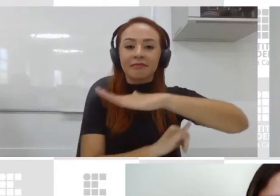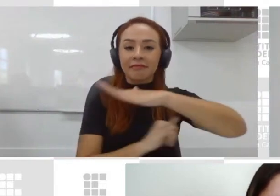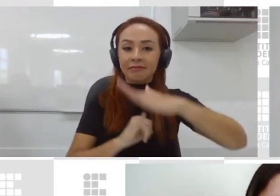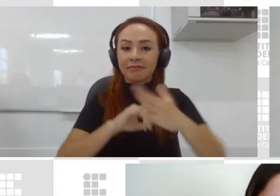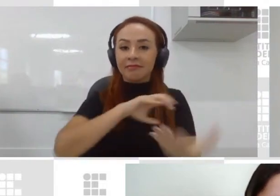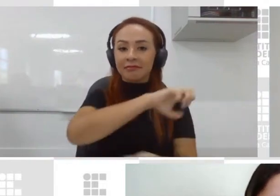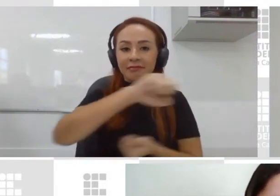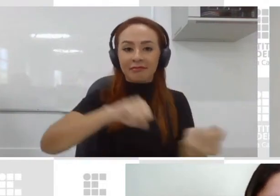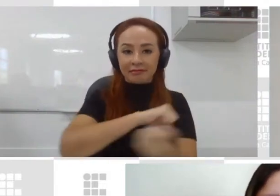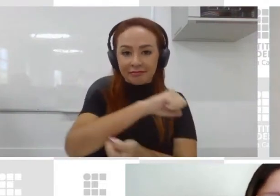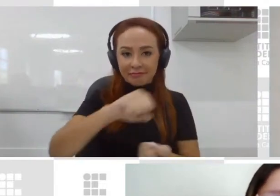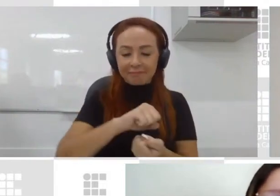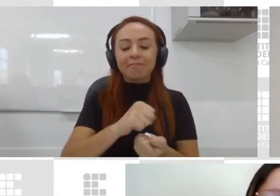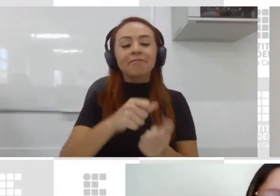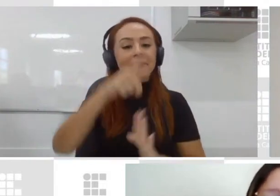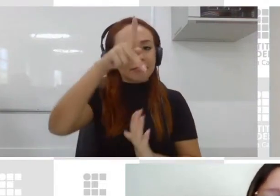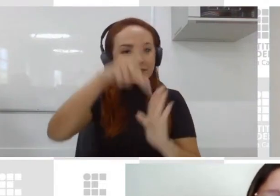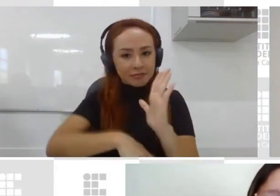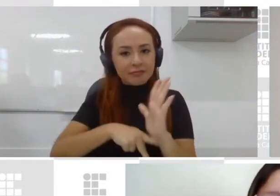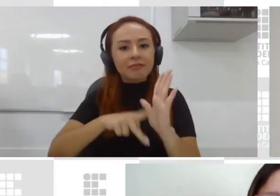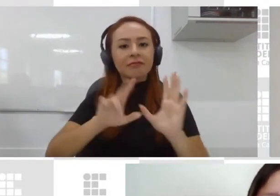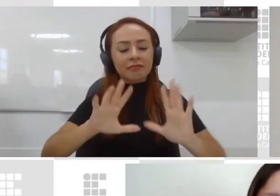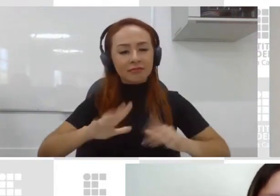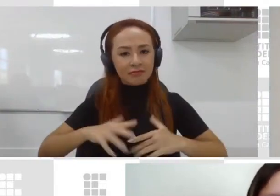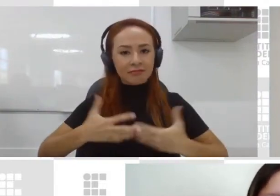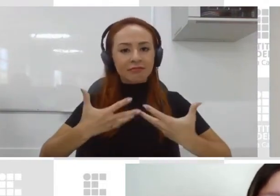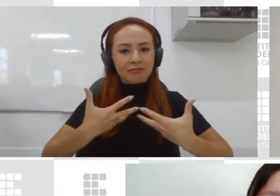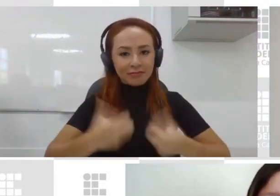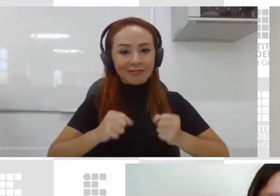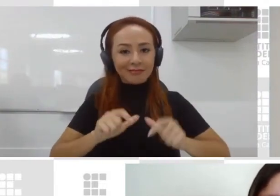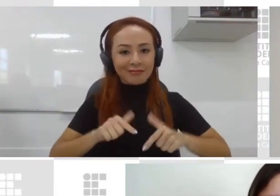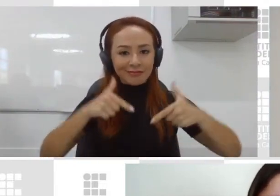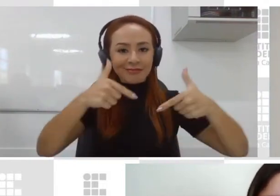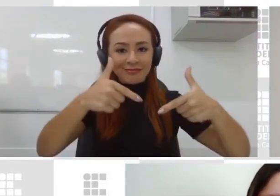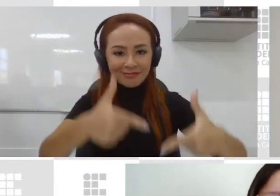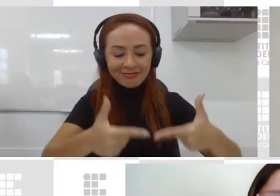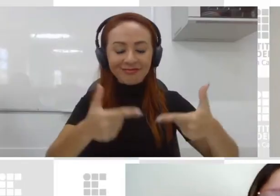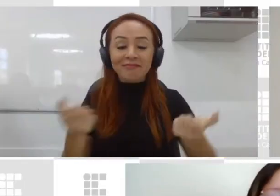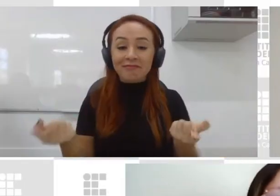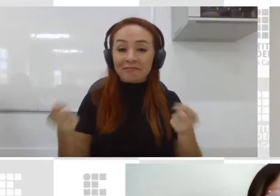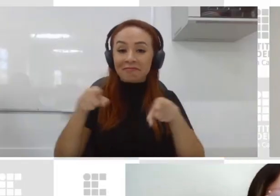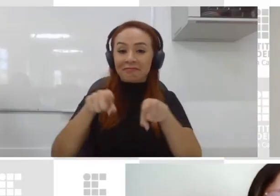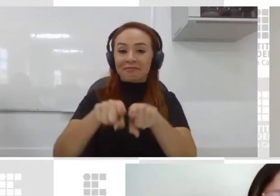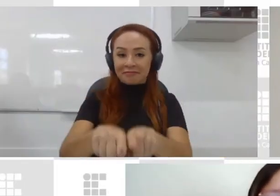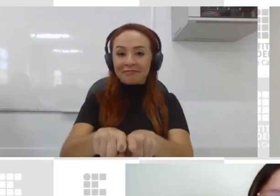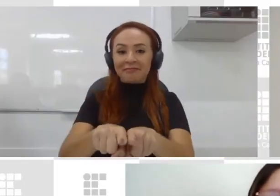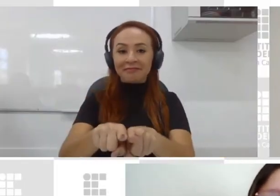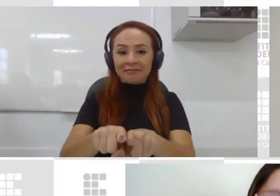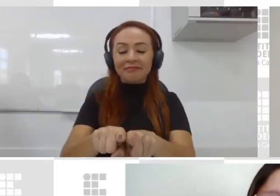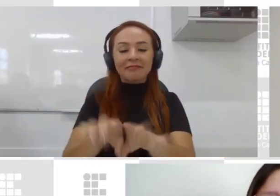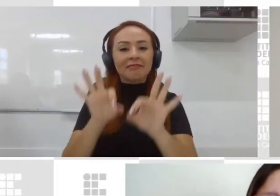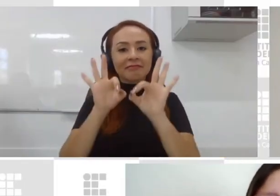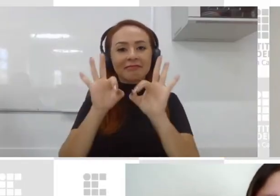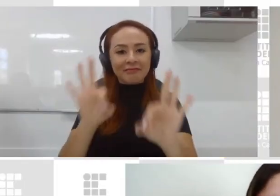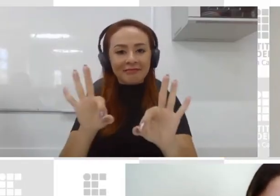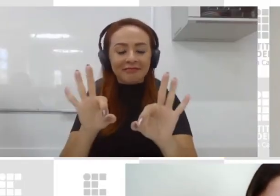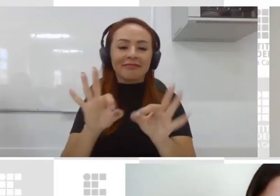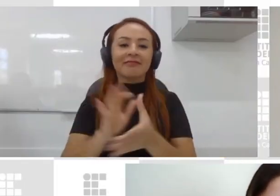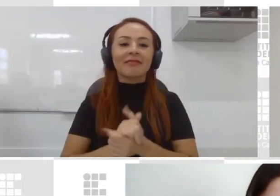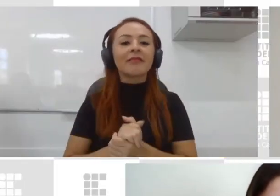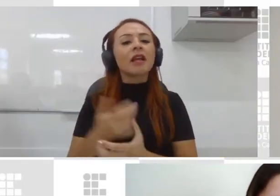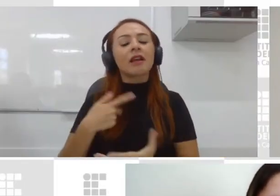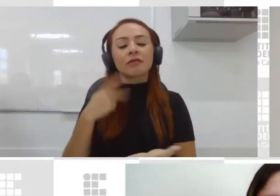de sustentabilidade. Então, aqui essa parceria, ela é muito produtiva, porque eu sempre falo que a gente precisa de